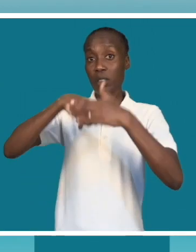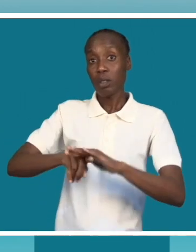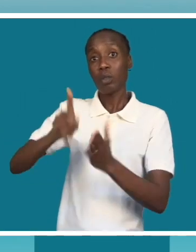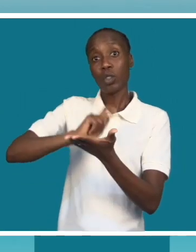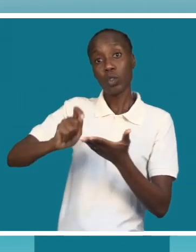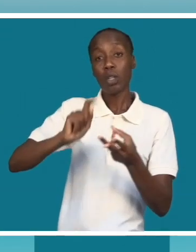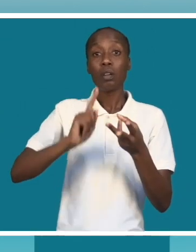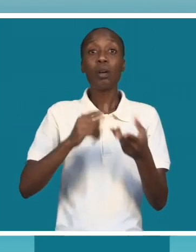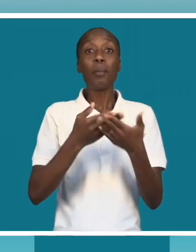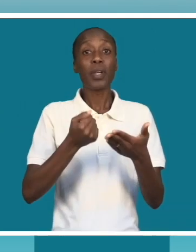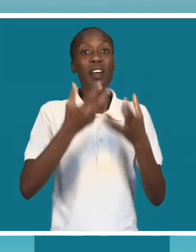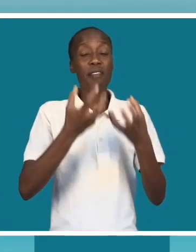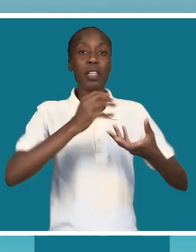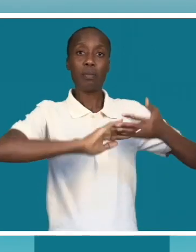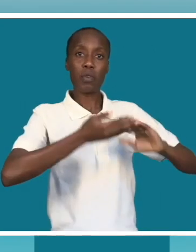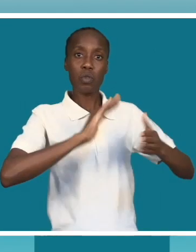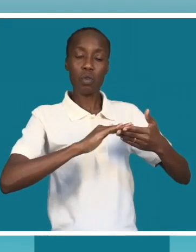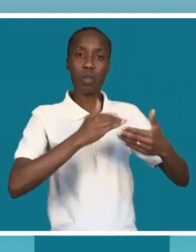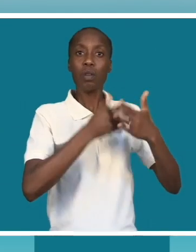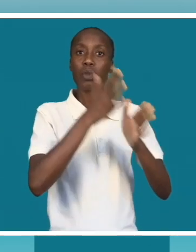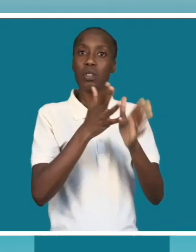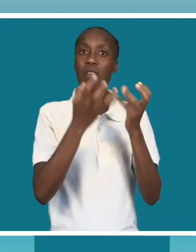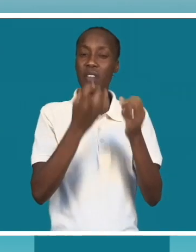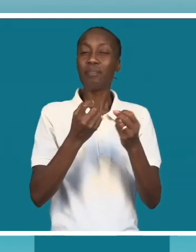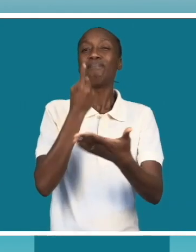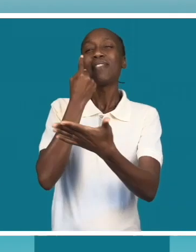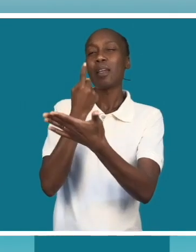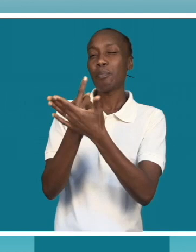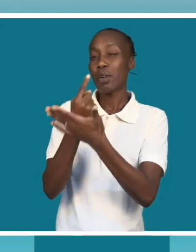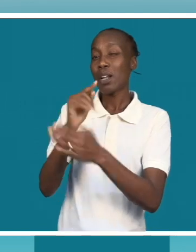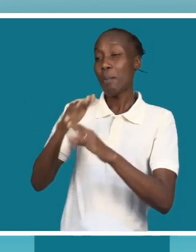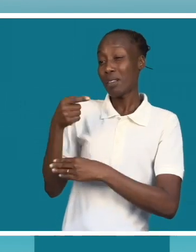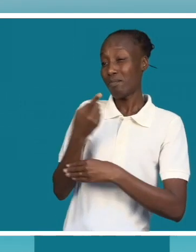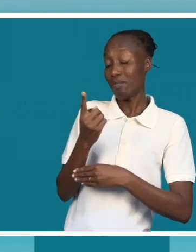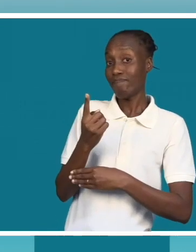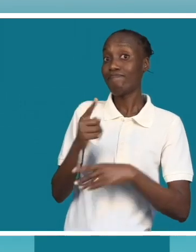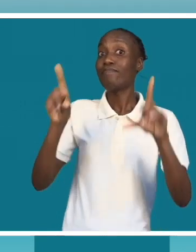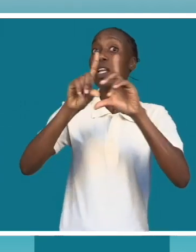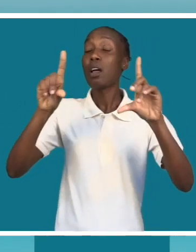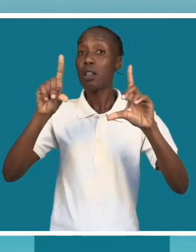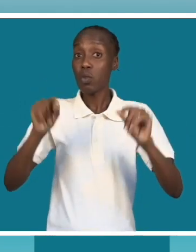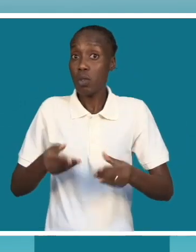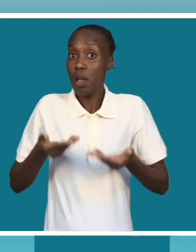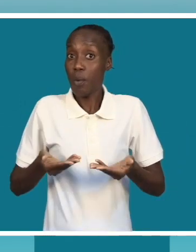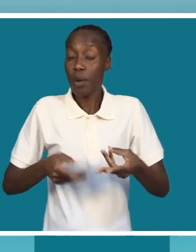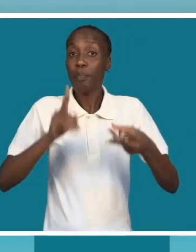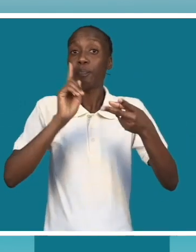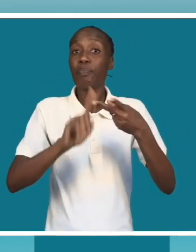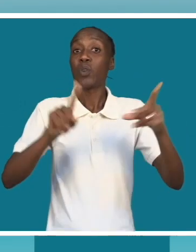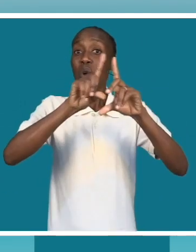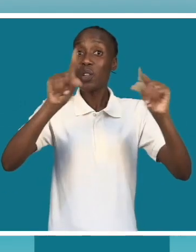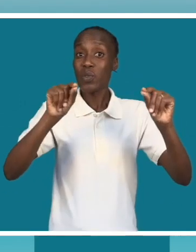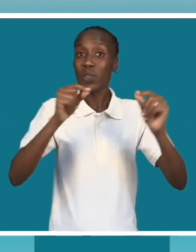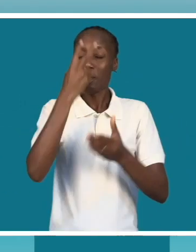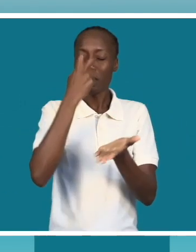das escolas, enquanto ainda não temos professor formado, devia ser uma prioridade muito grande neste momento. E a questão